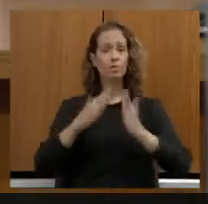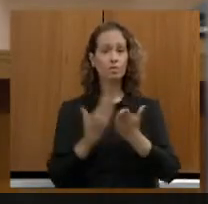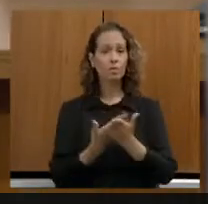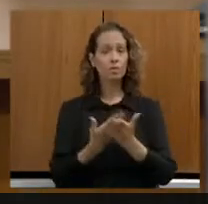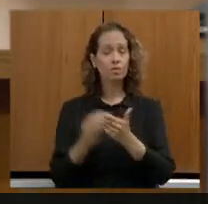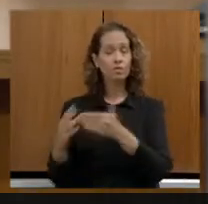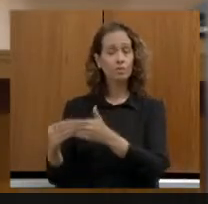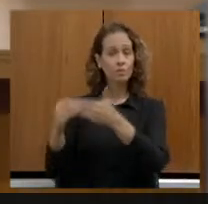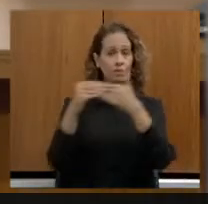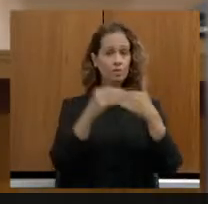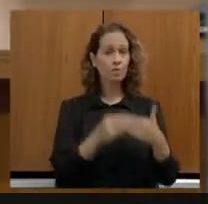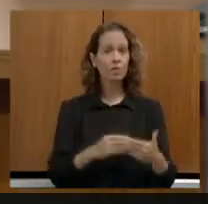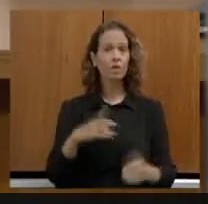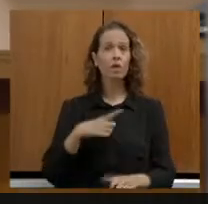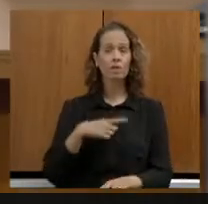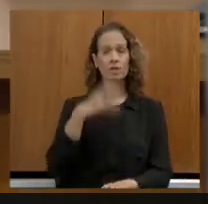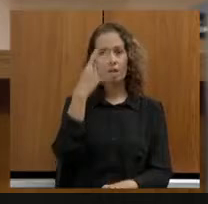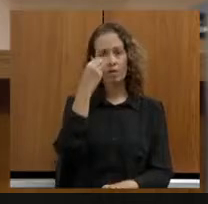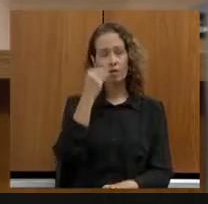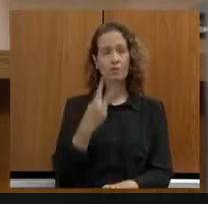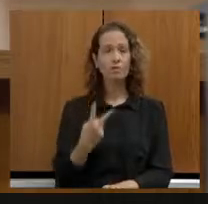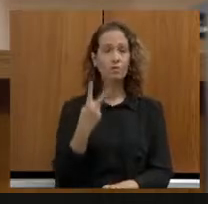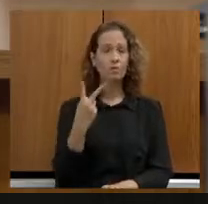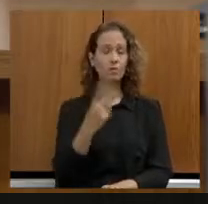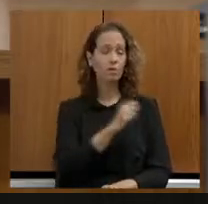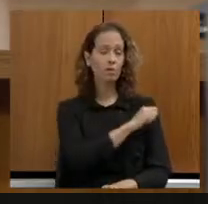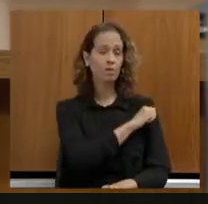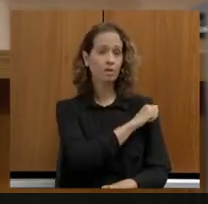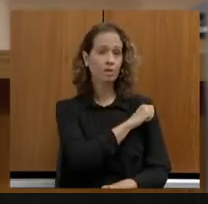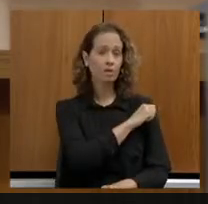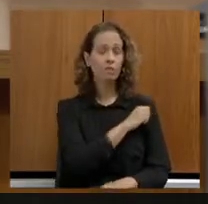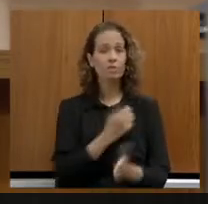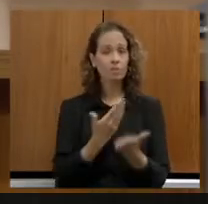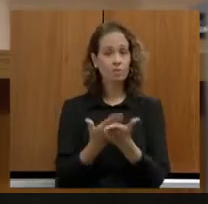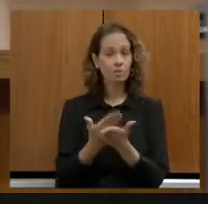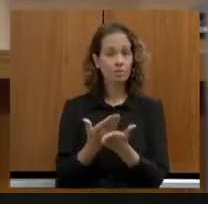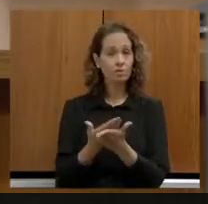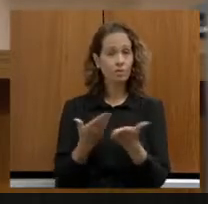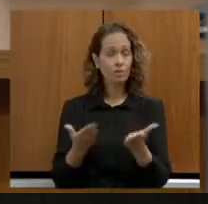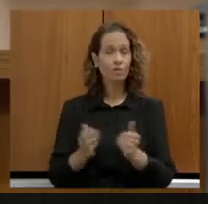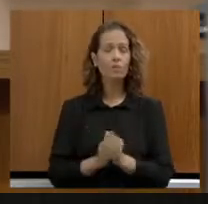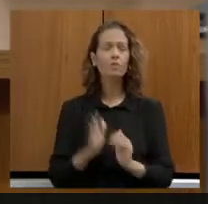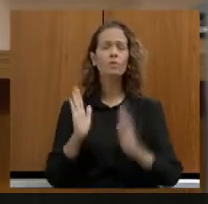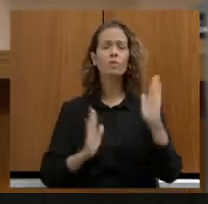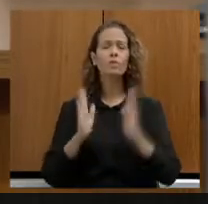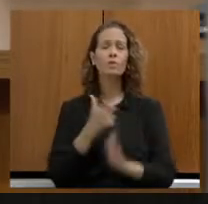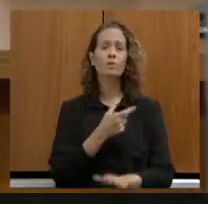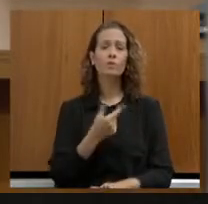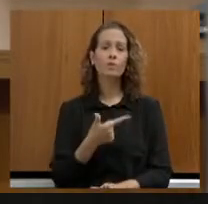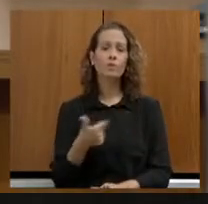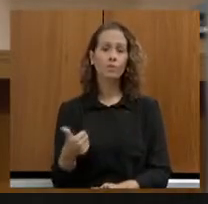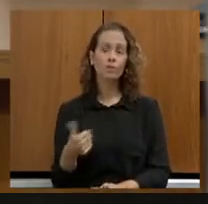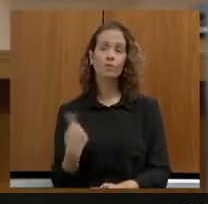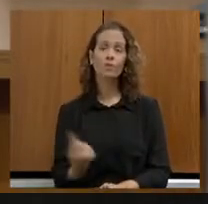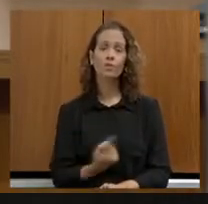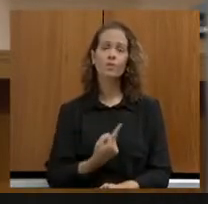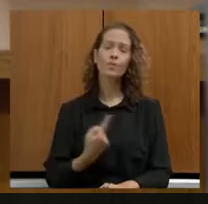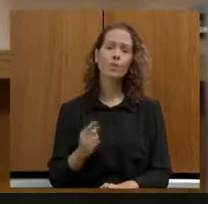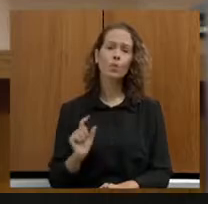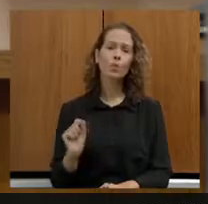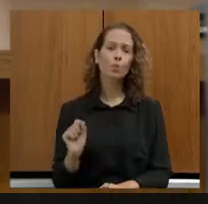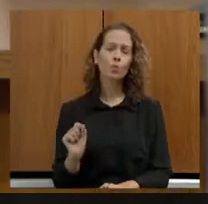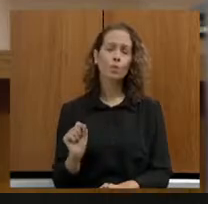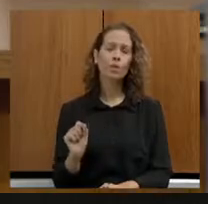trazê-los de volta e tem a fotografia de dois estudantes que estavam nessa condição em um período de 2021 nós